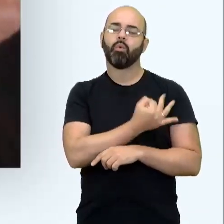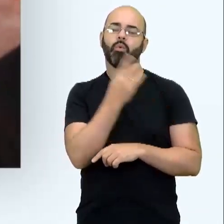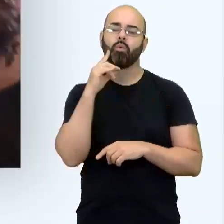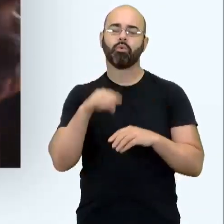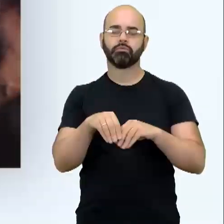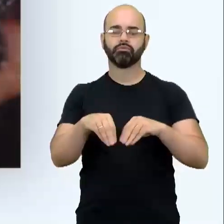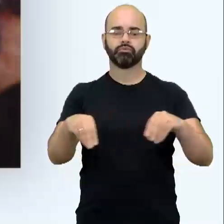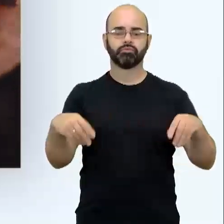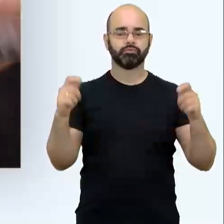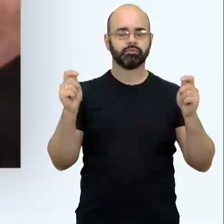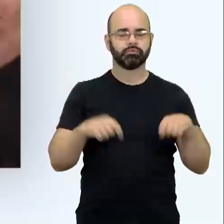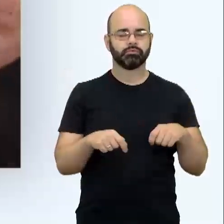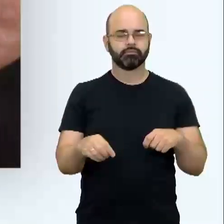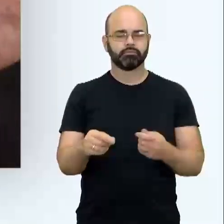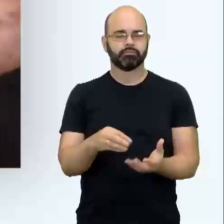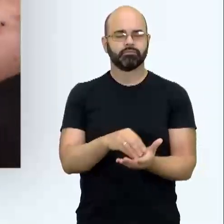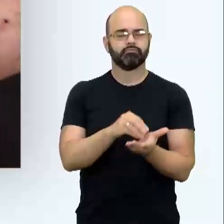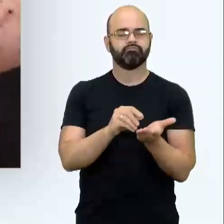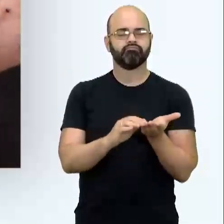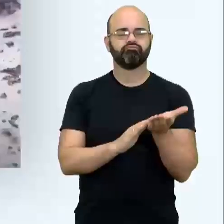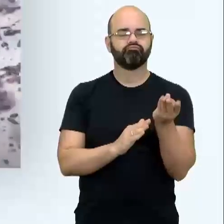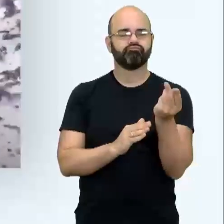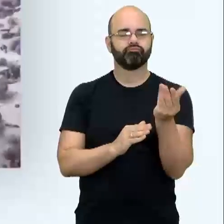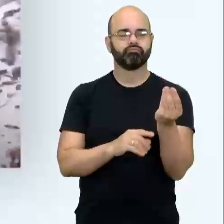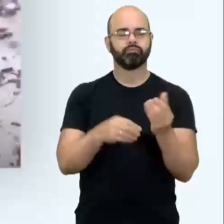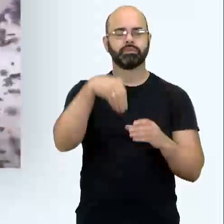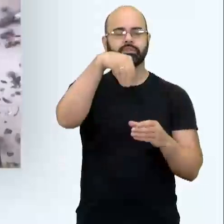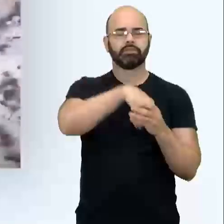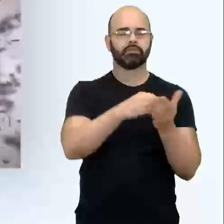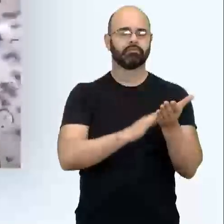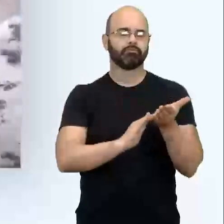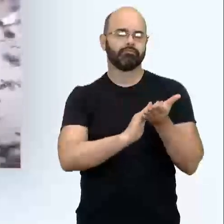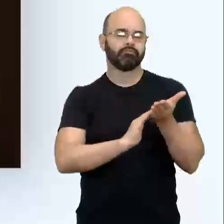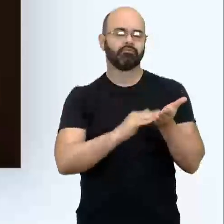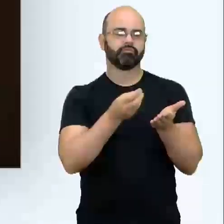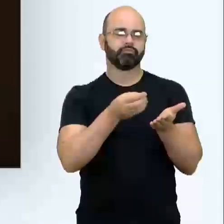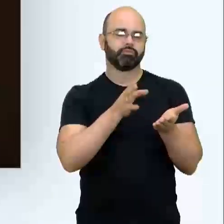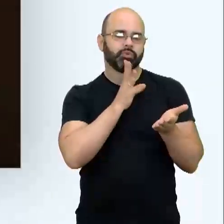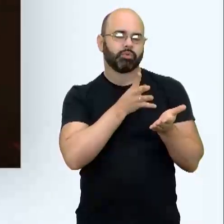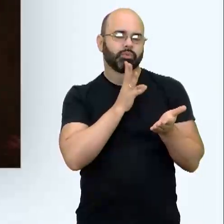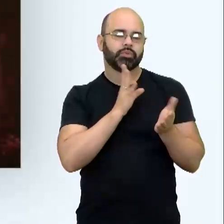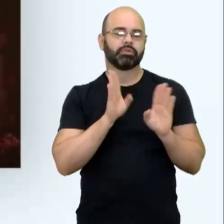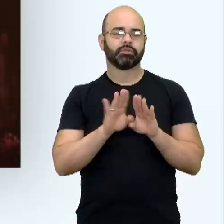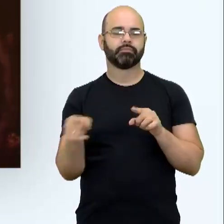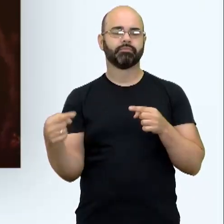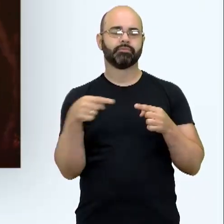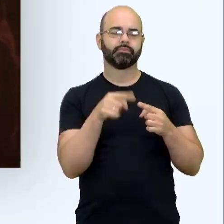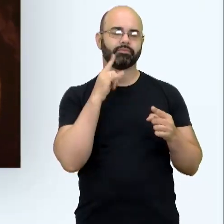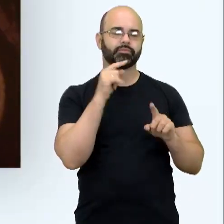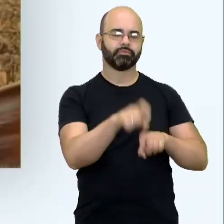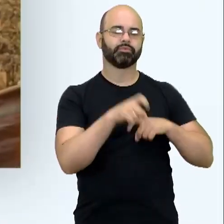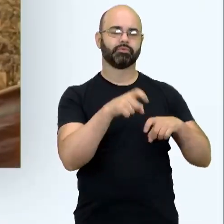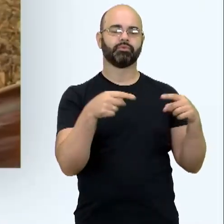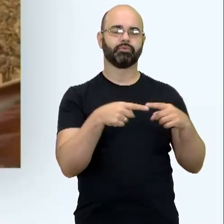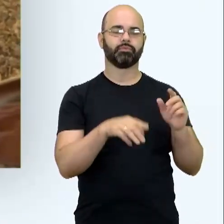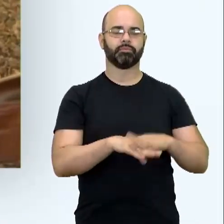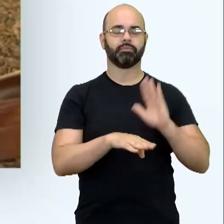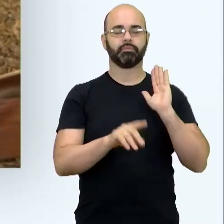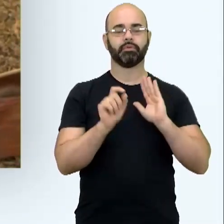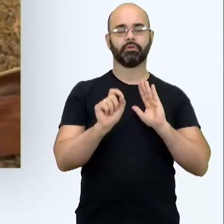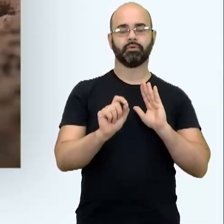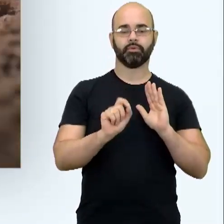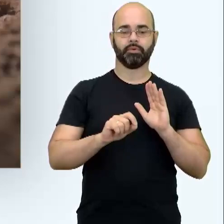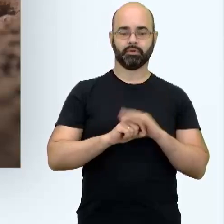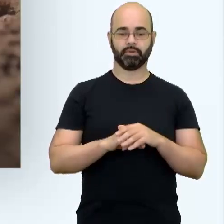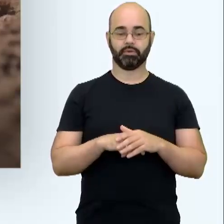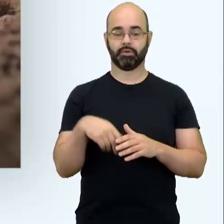no solo, vai conhecer melhor a sua composição e, com isso, vai escolher as culturas mais adequadas à sua região. As informações